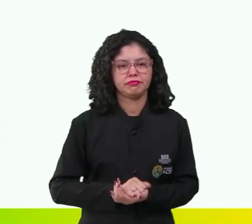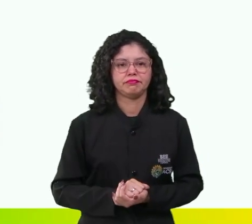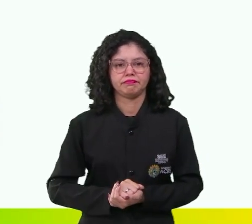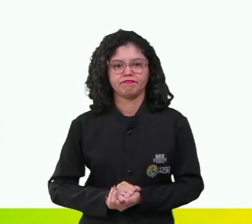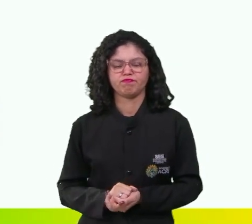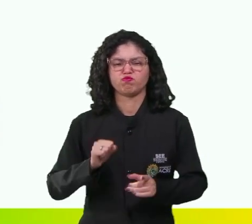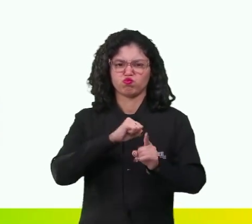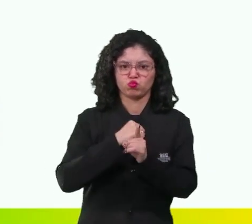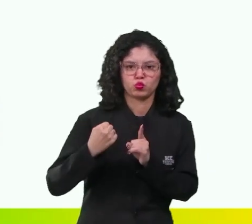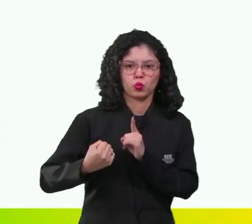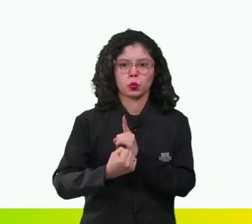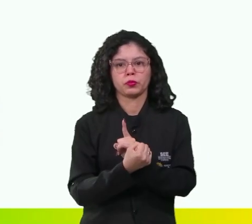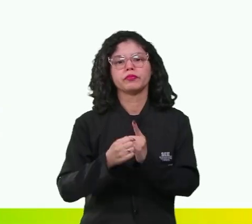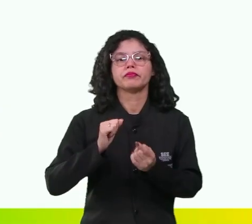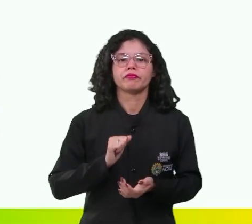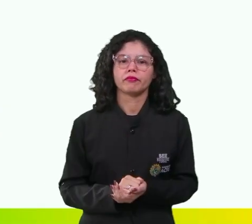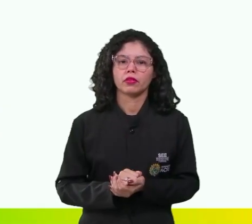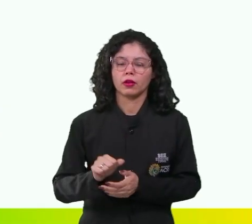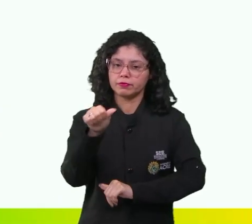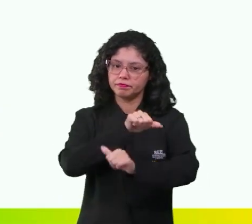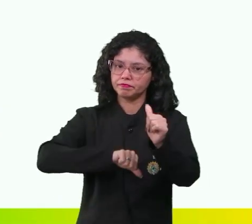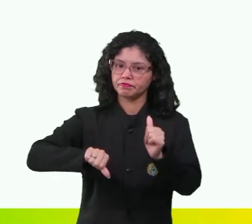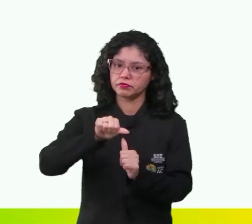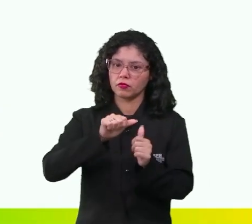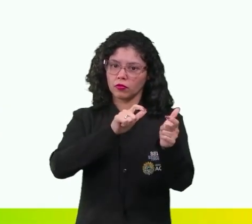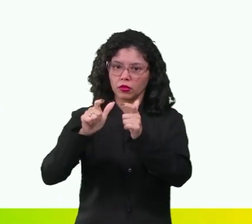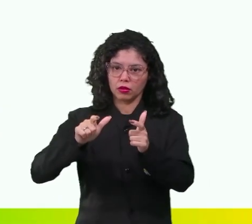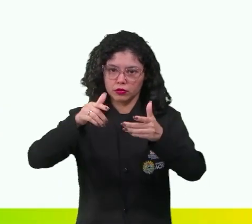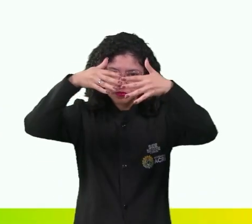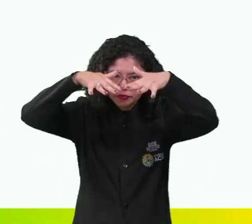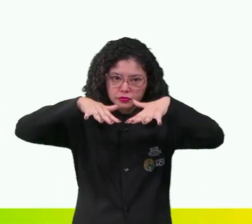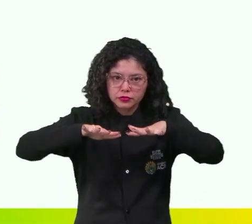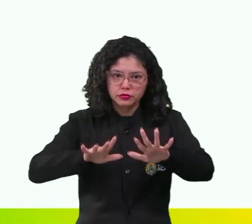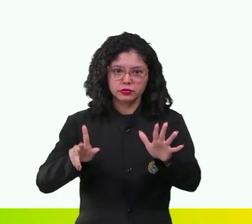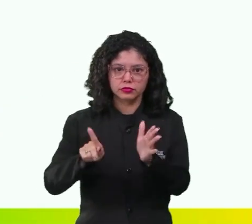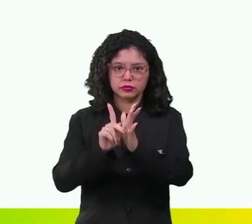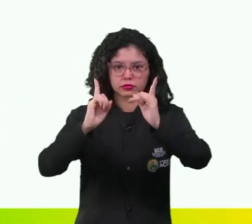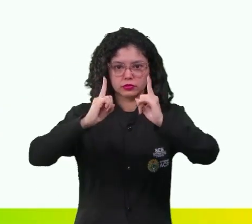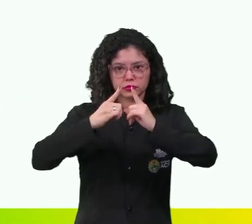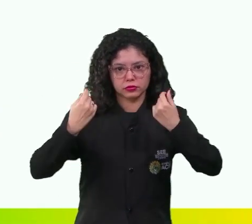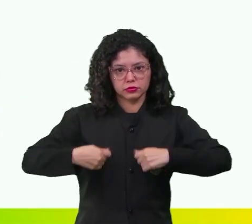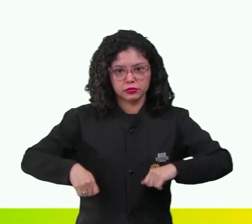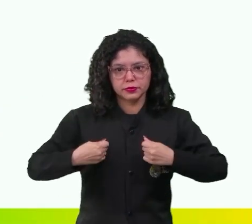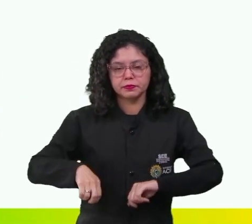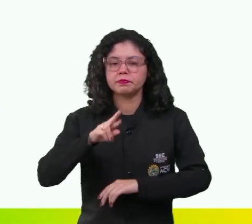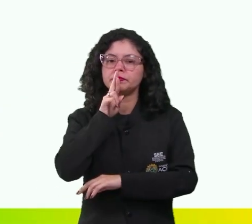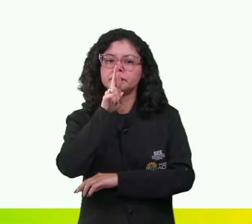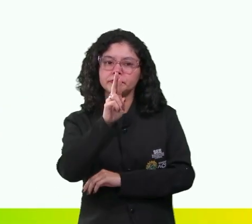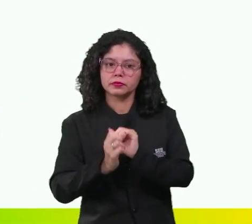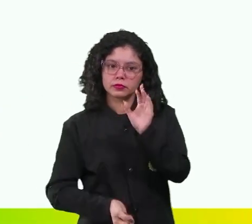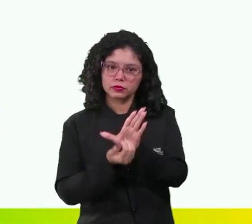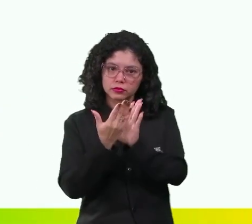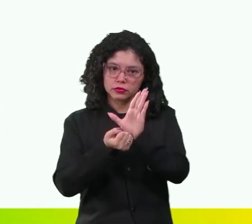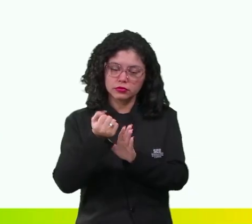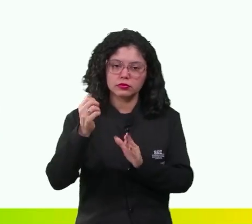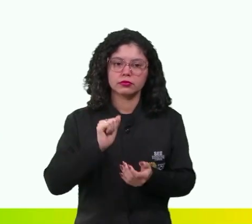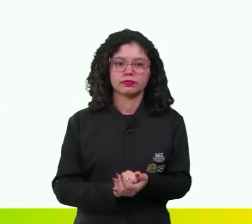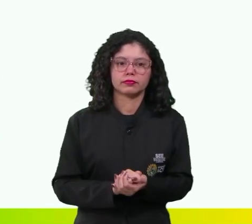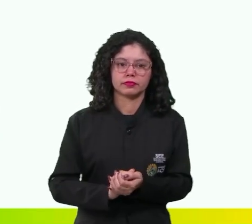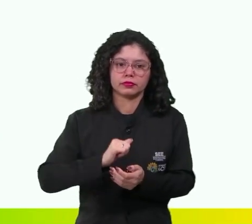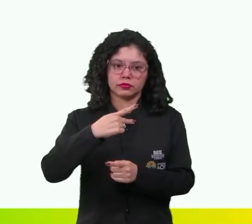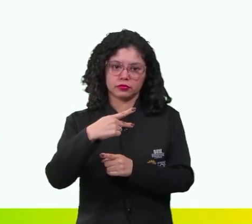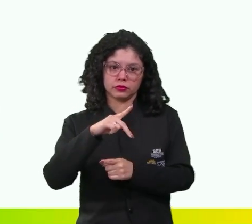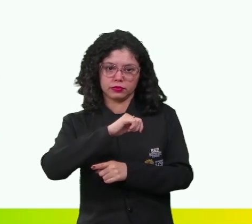As sociedades transformam o espaço natural para atender às suas necessidades, resultando